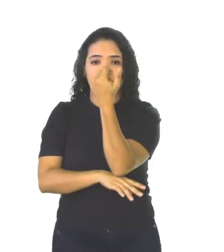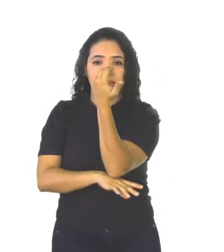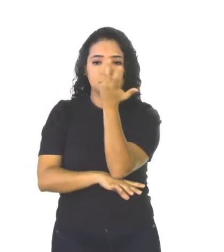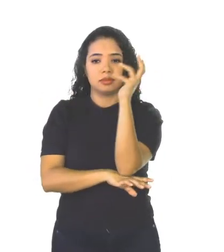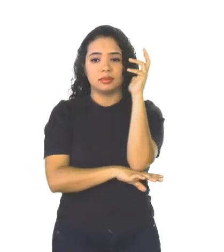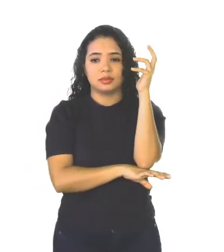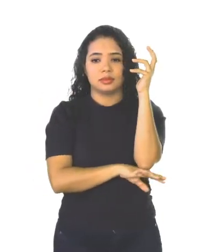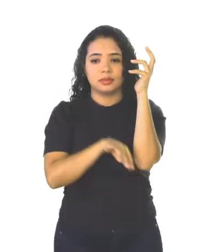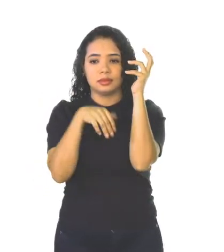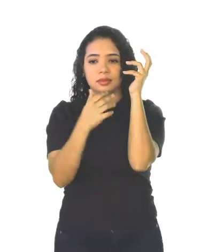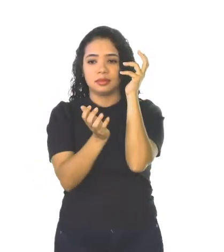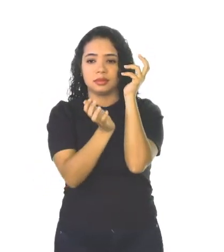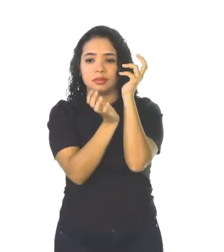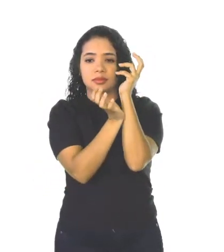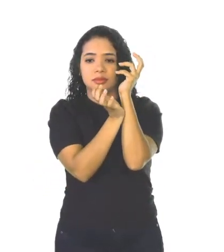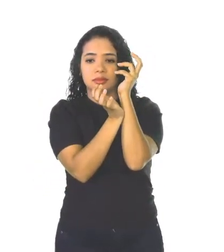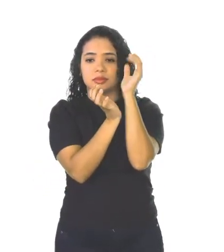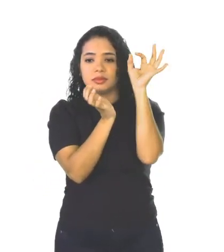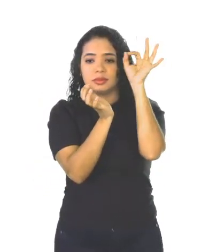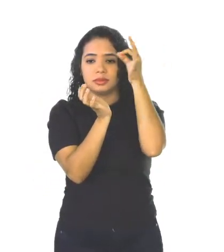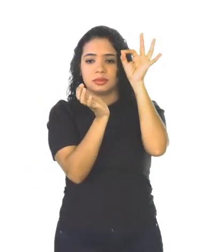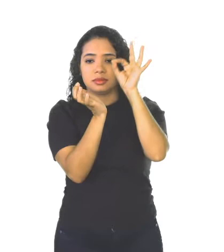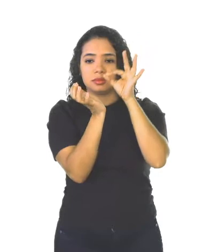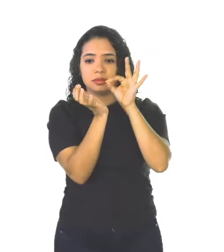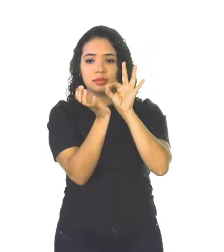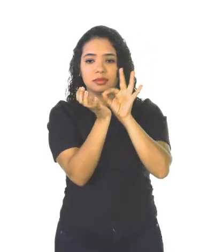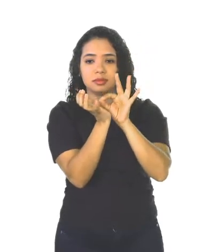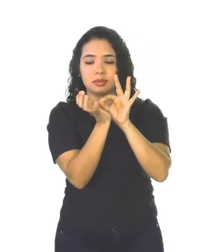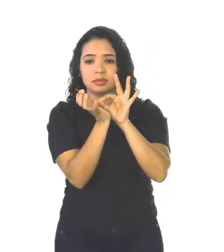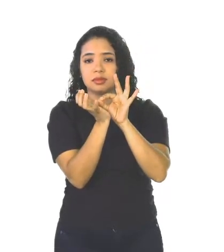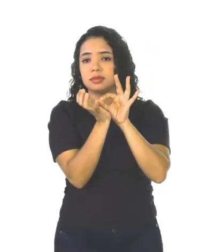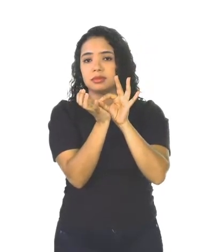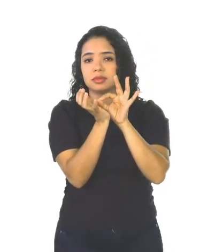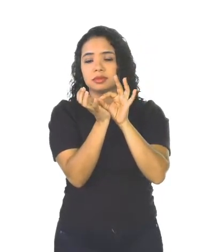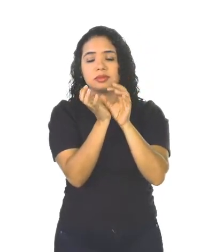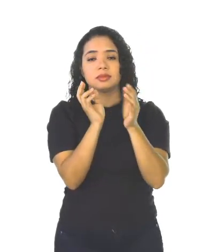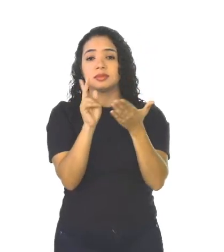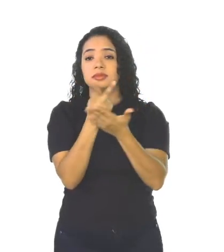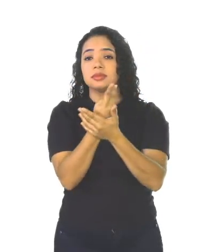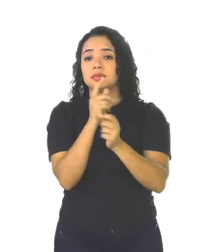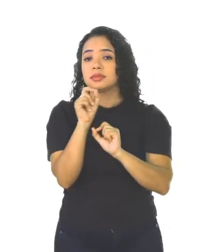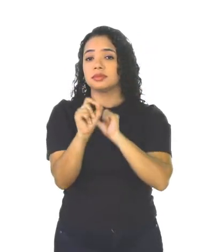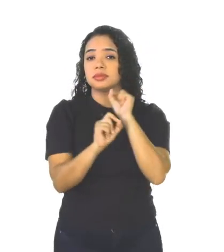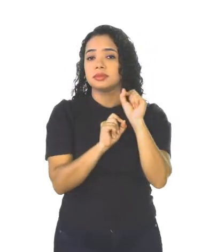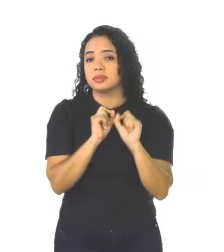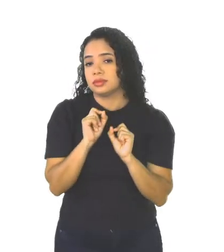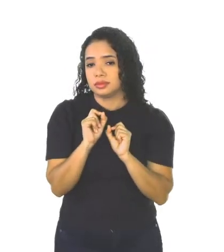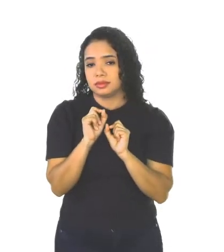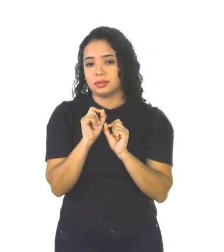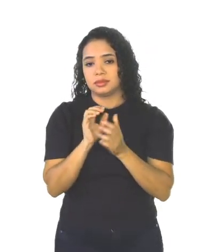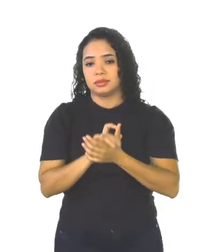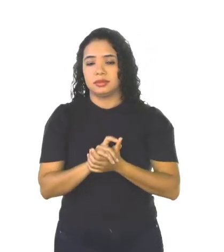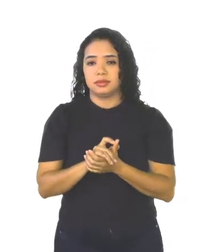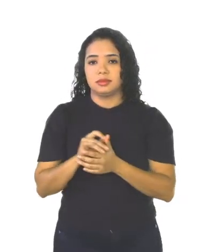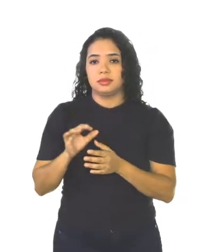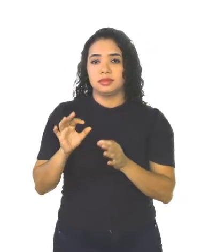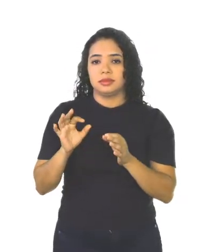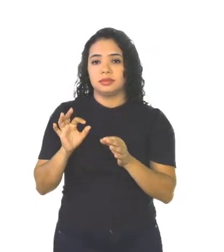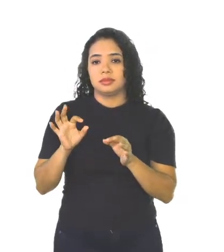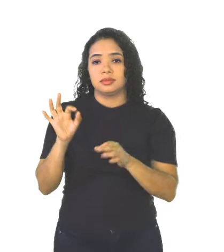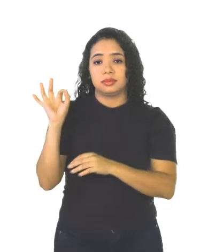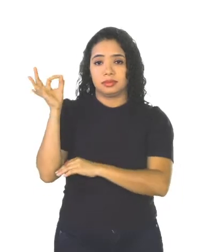Aí você vai ler lá a história e responder. Questão 4. Dodô quebrou sua asa. Como isso